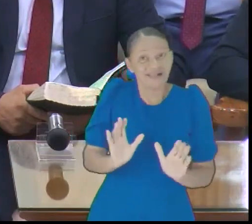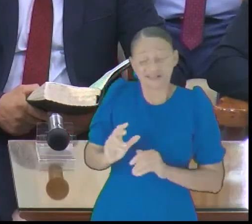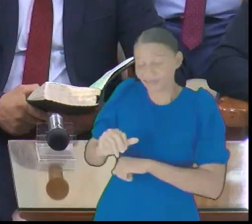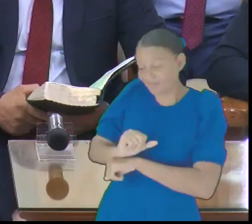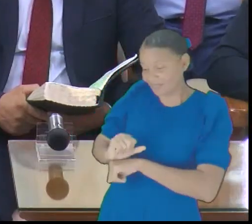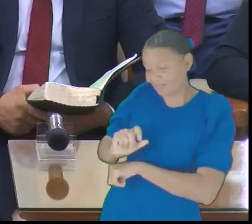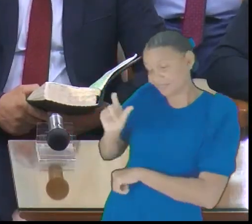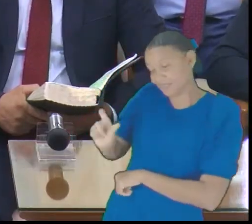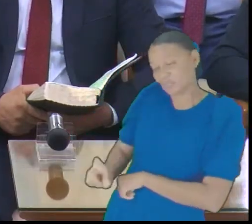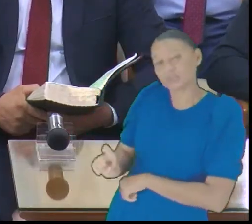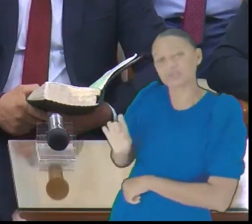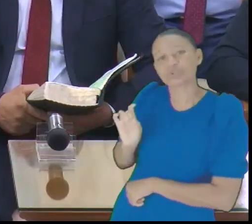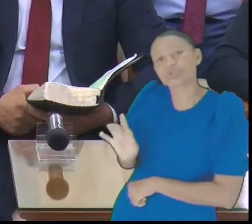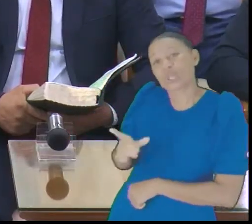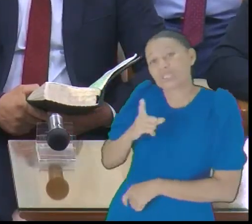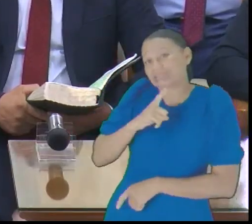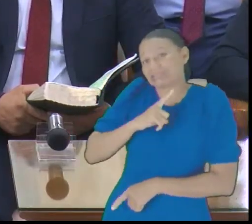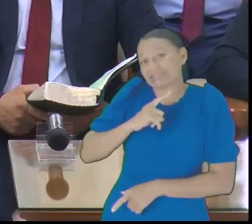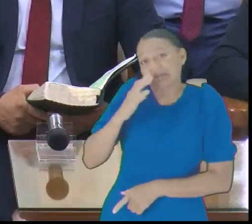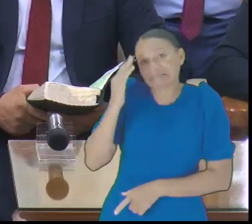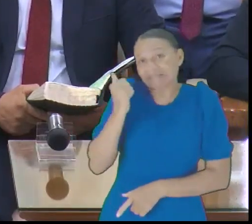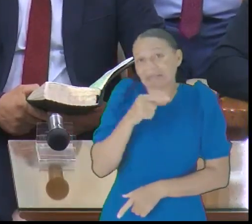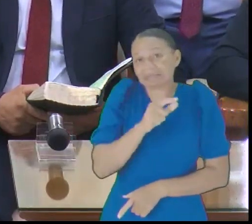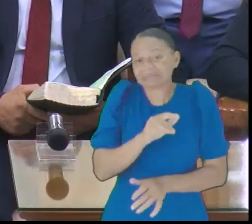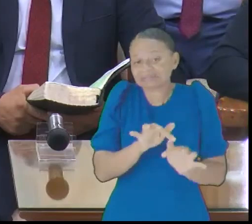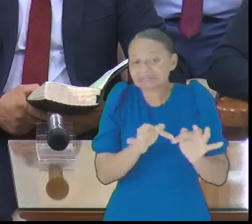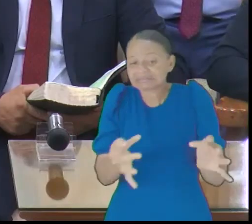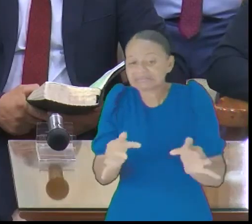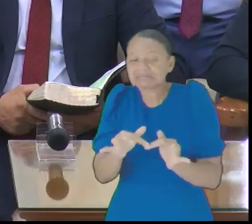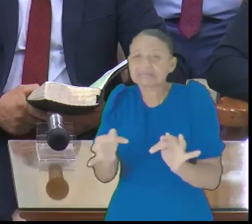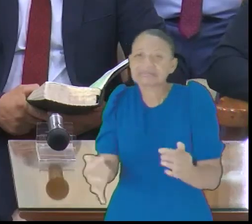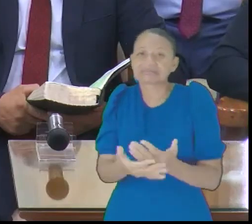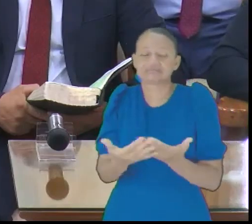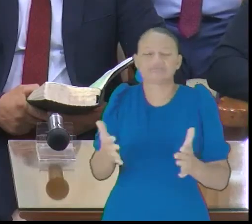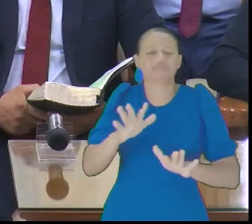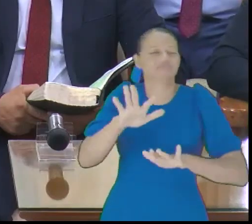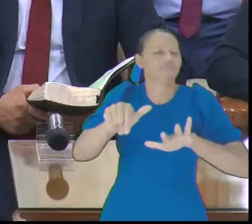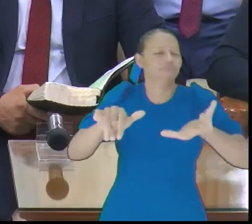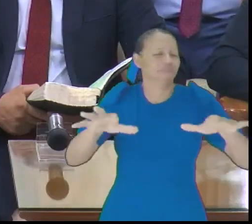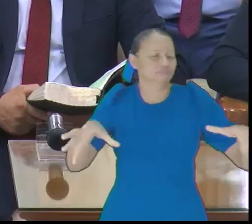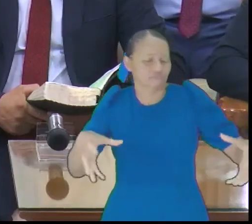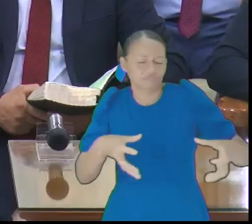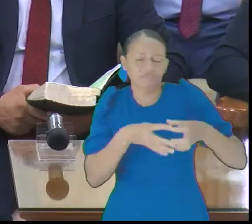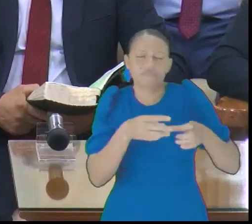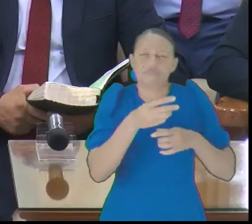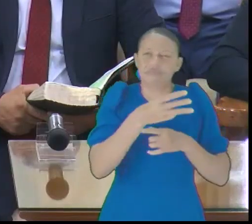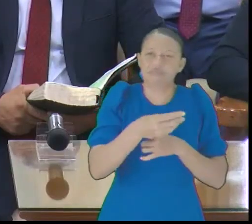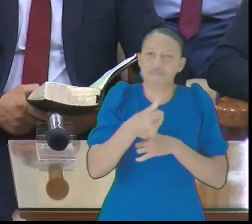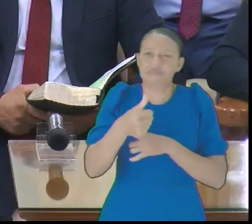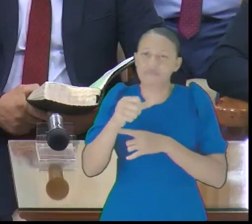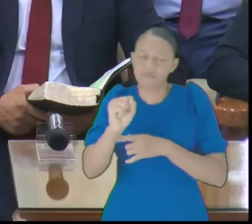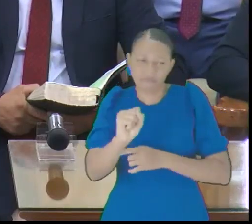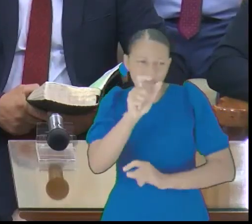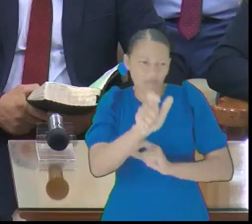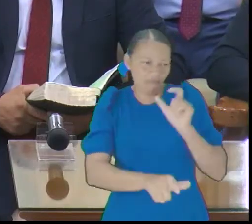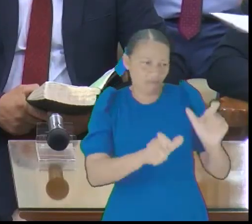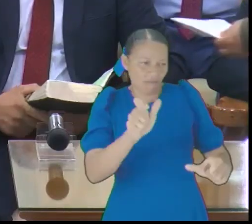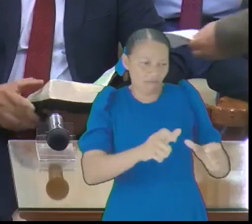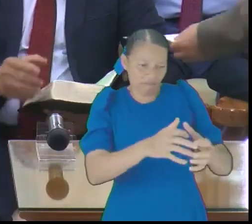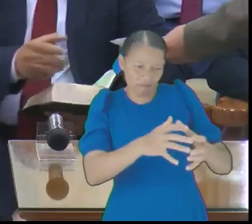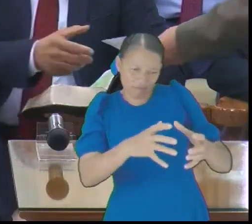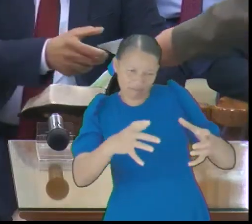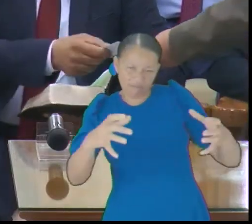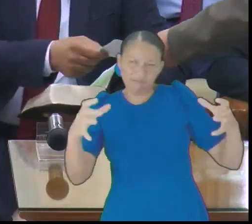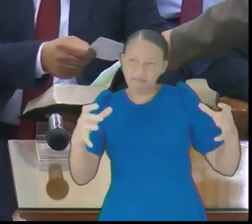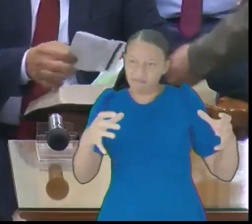era tudo que tinha ao seu dispor. Reúne os 318 homens, se